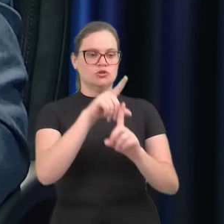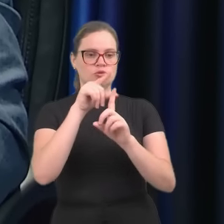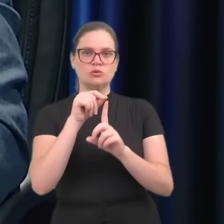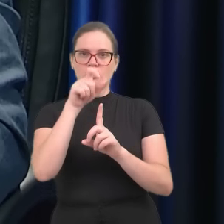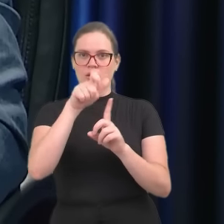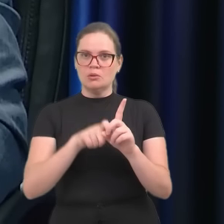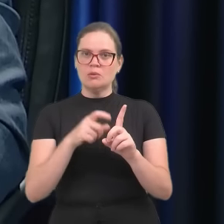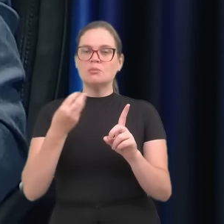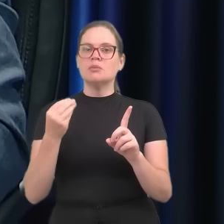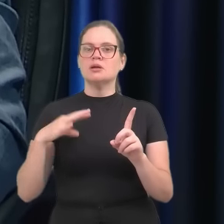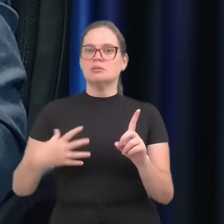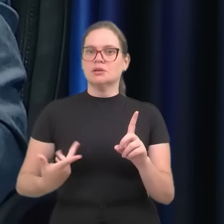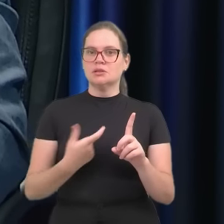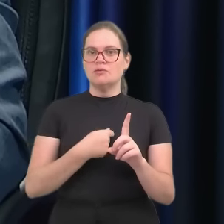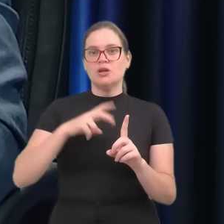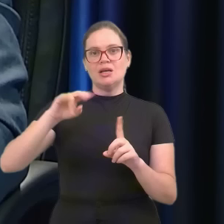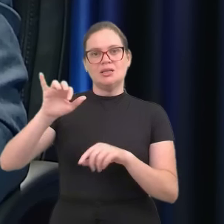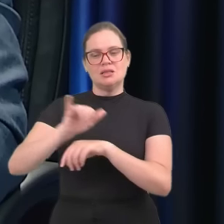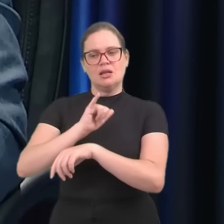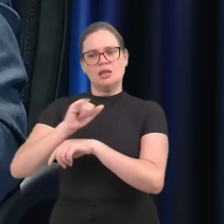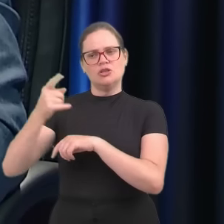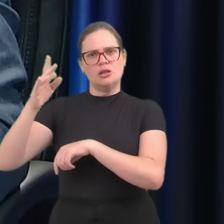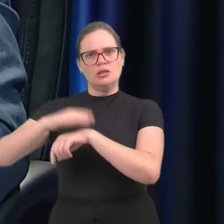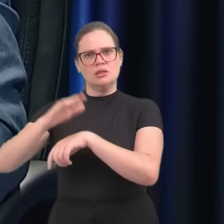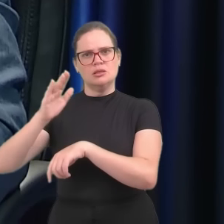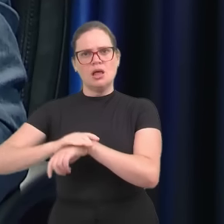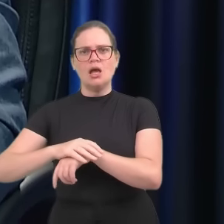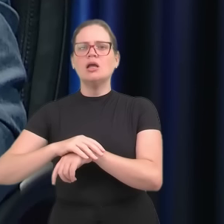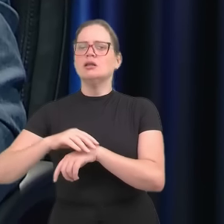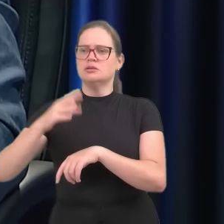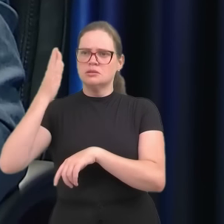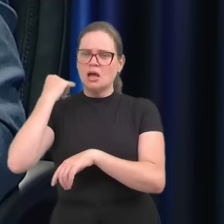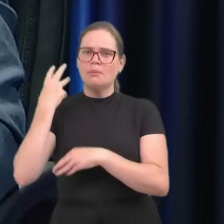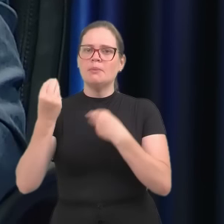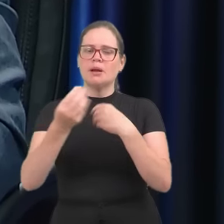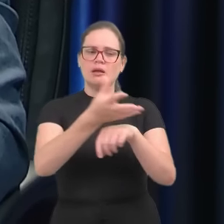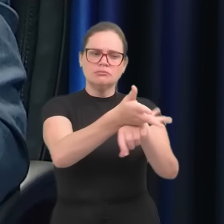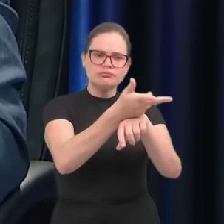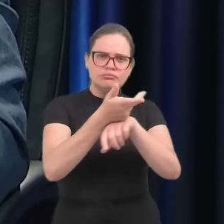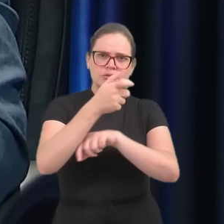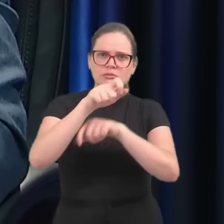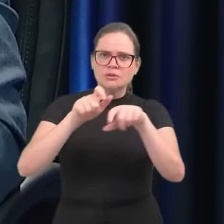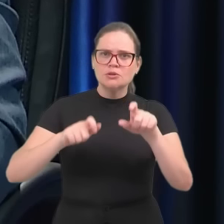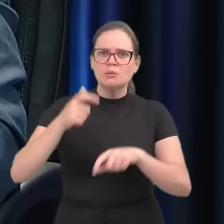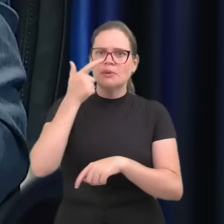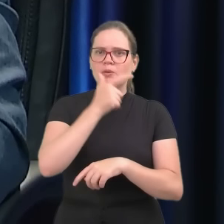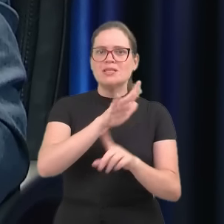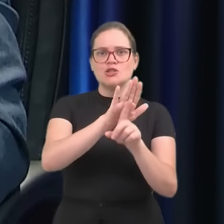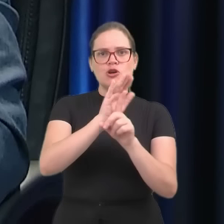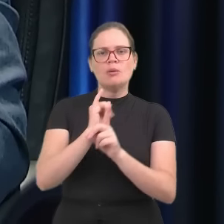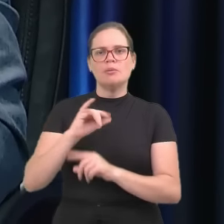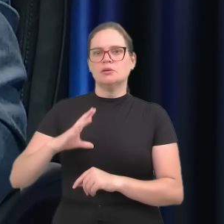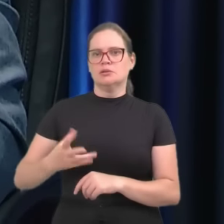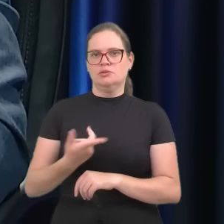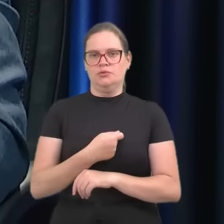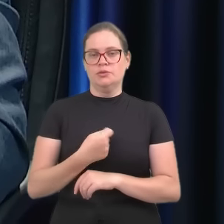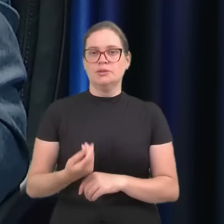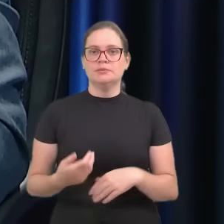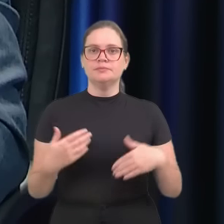elegeu para a salvação e Deus vai usar os seus propósitos, os seus meios, para que o homem seja salvo.